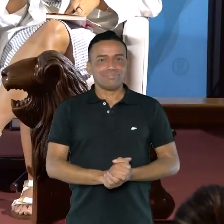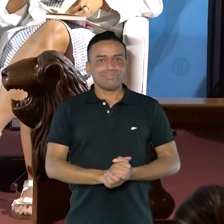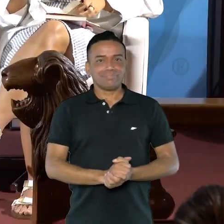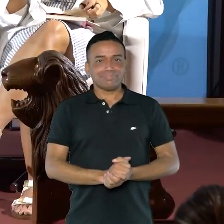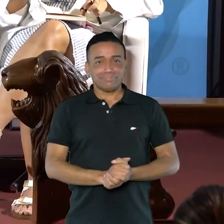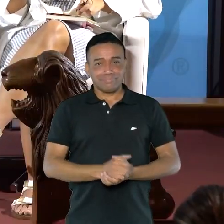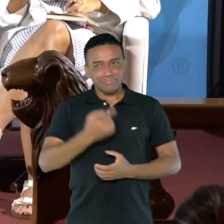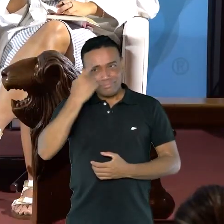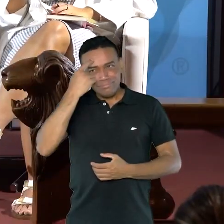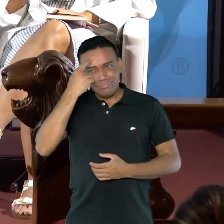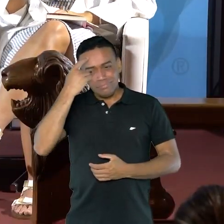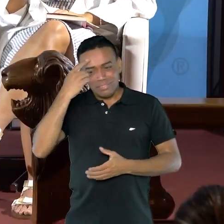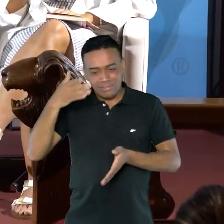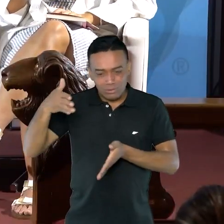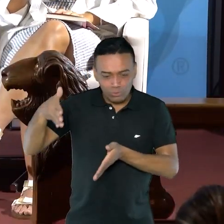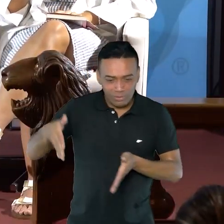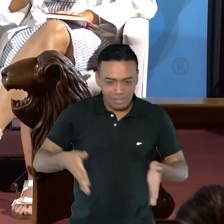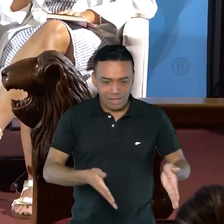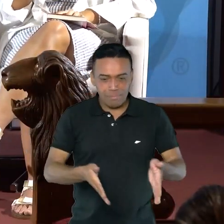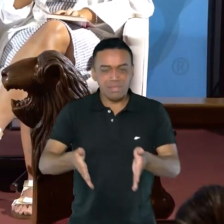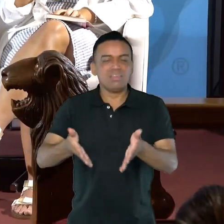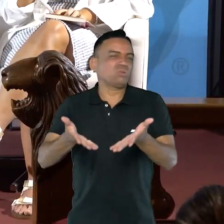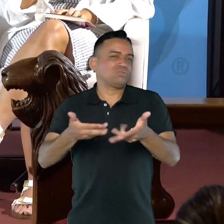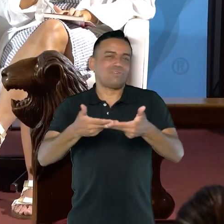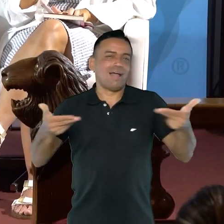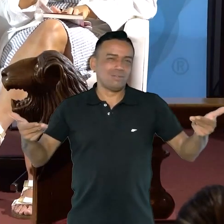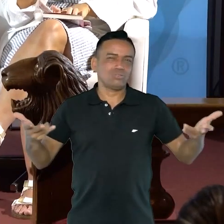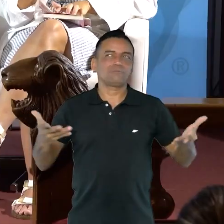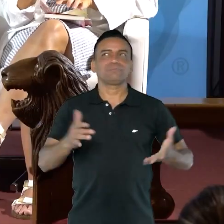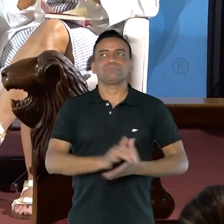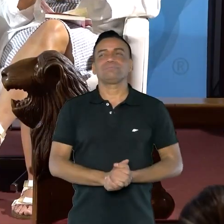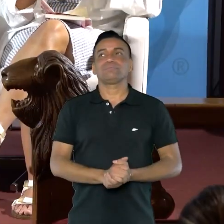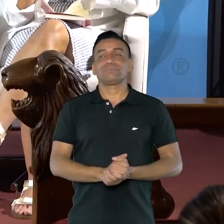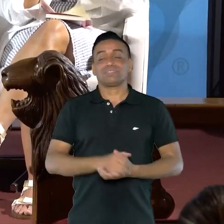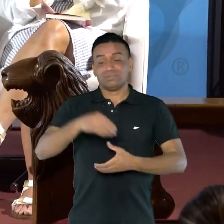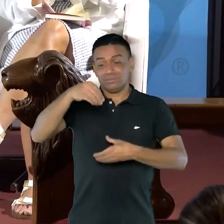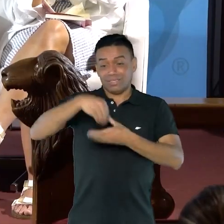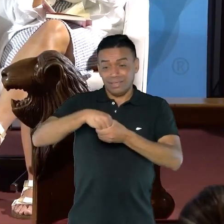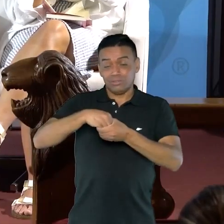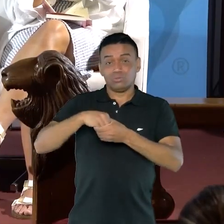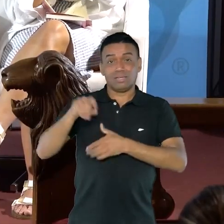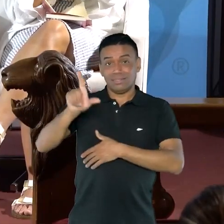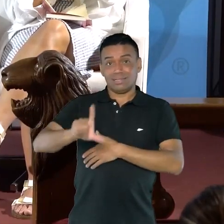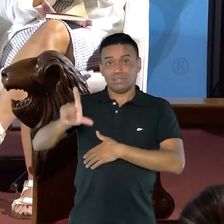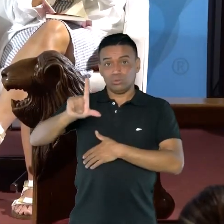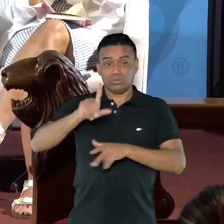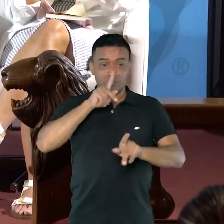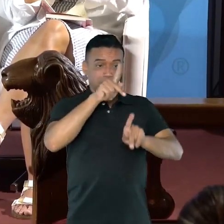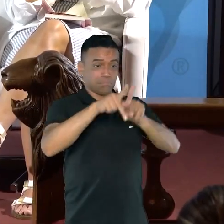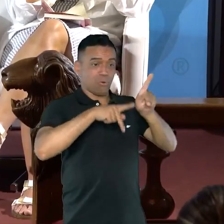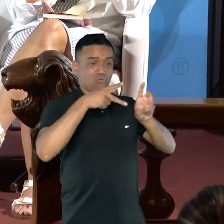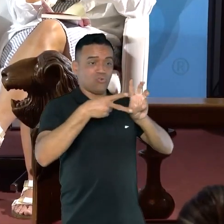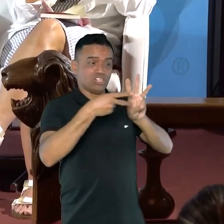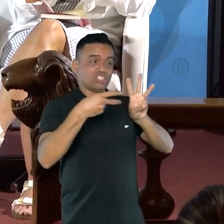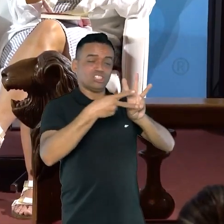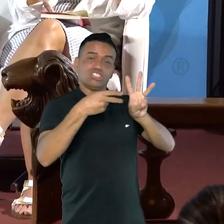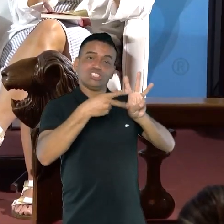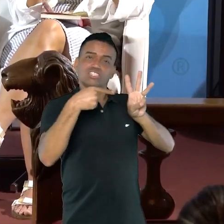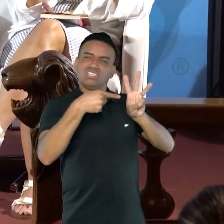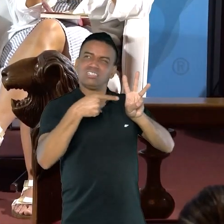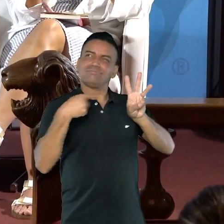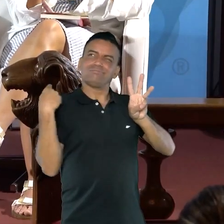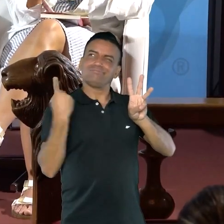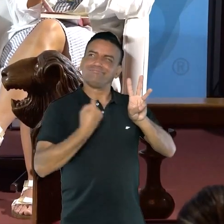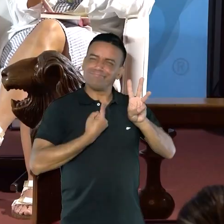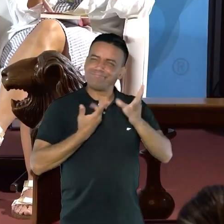caminhos para isso, dentro da literatura indígena, a gente tem buscado muito